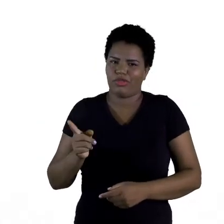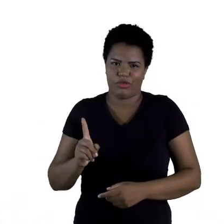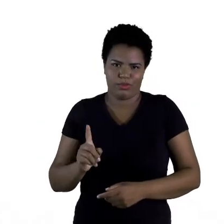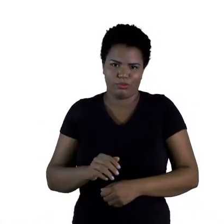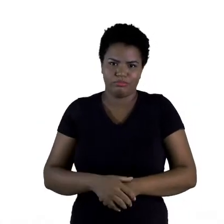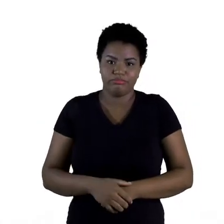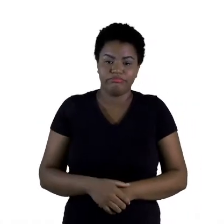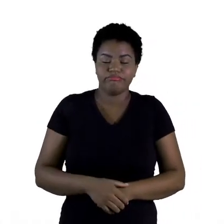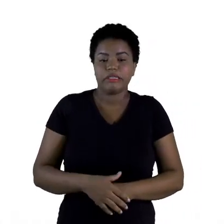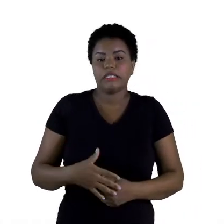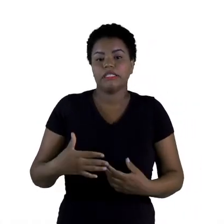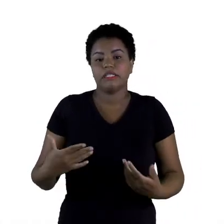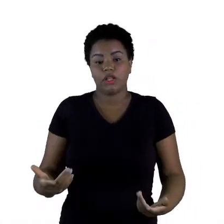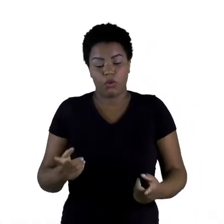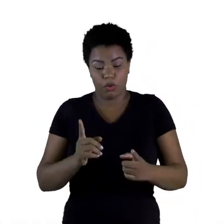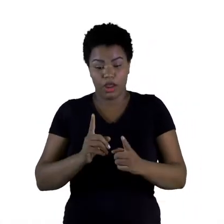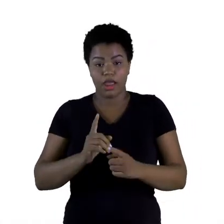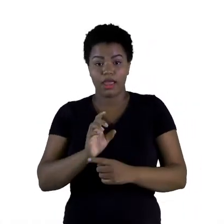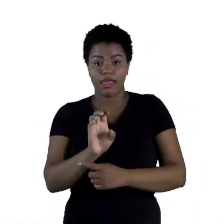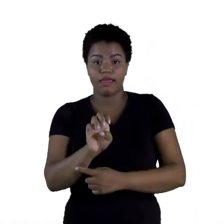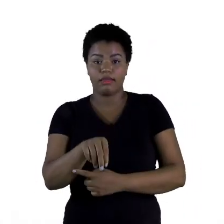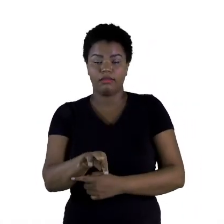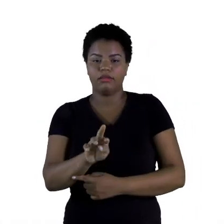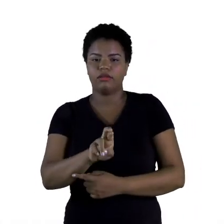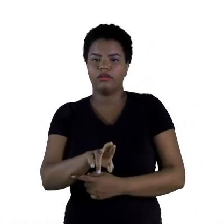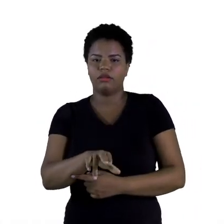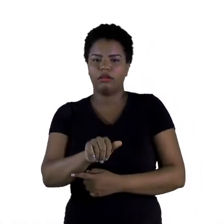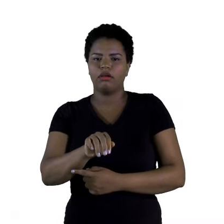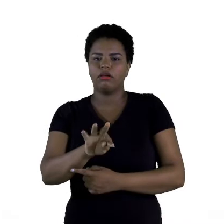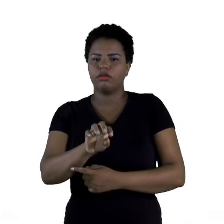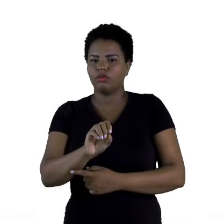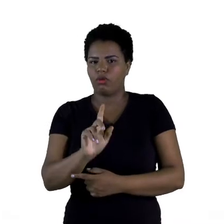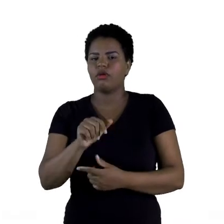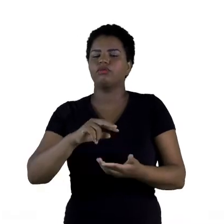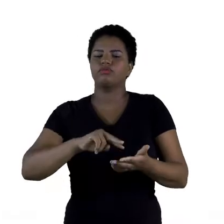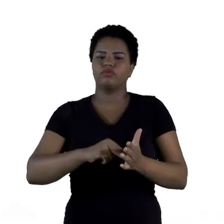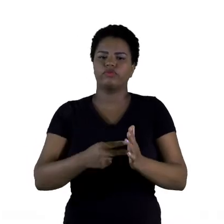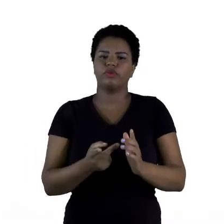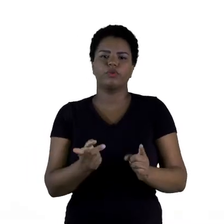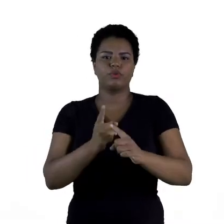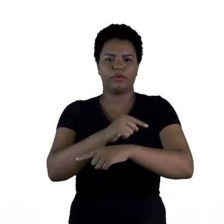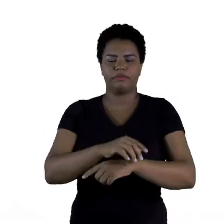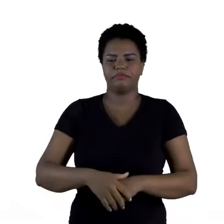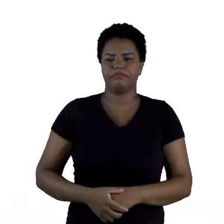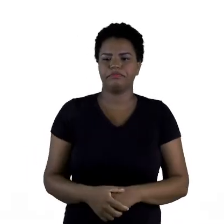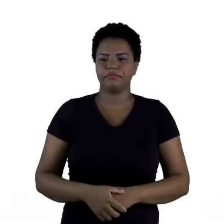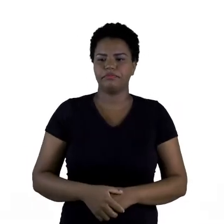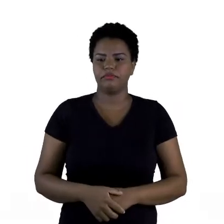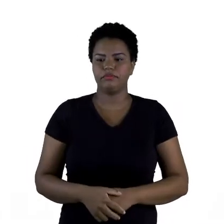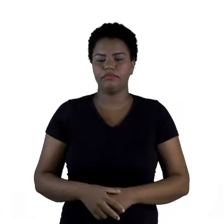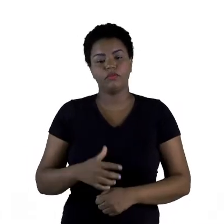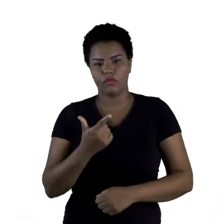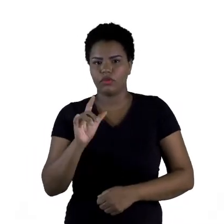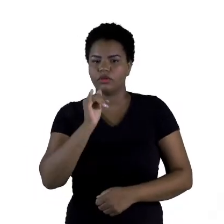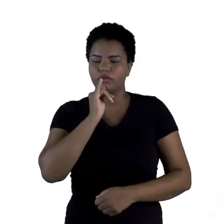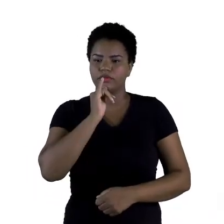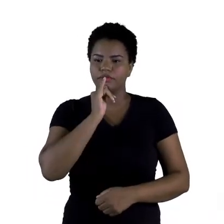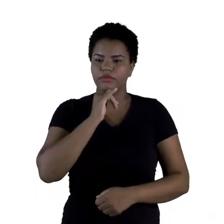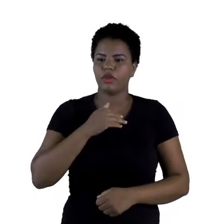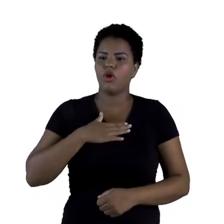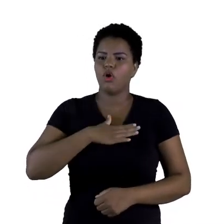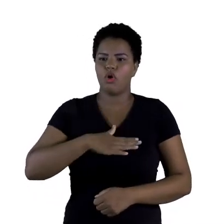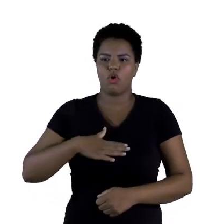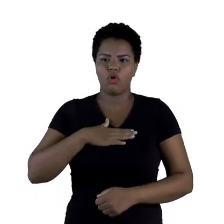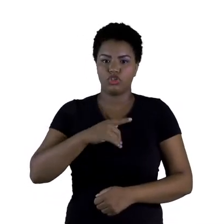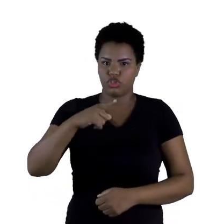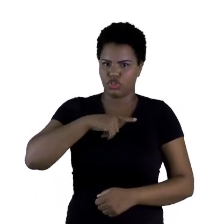o sentido contrário. Mais um exemplo para a gente compreender melhor. Gosto de obter bons